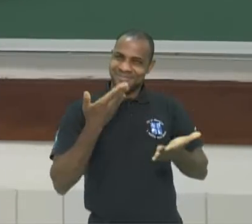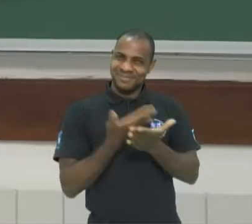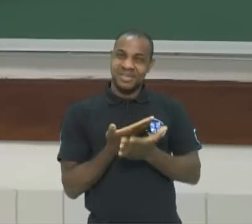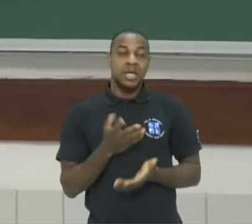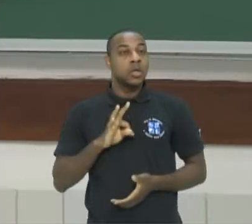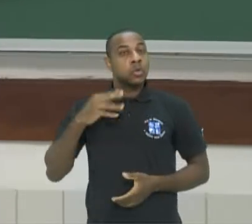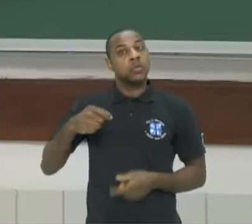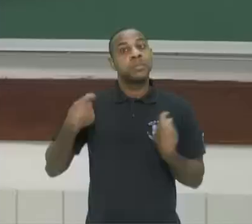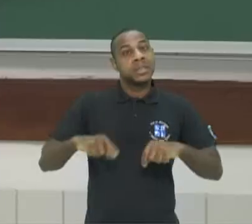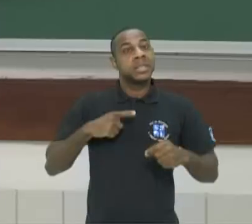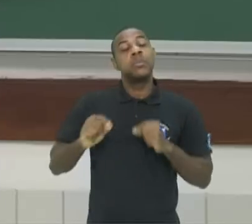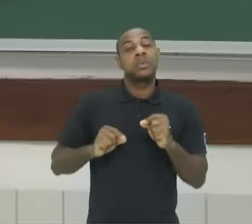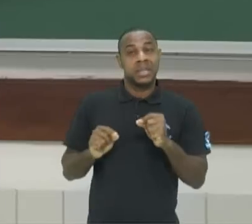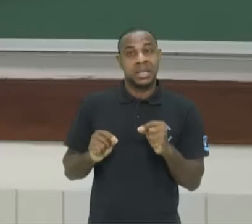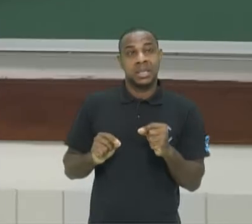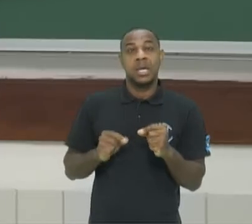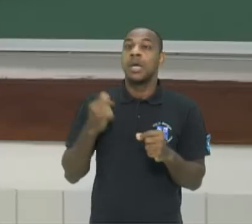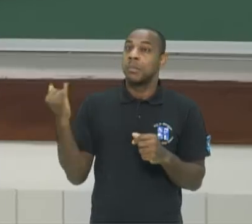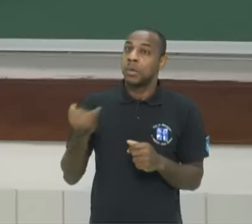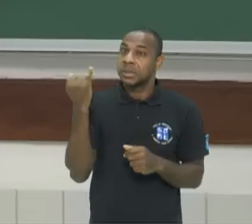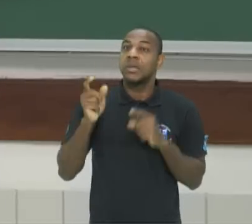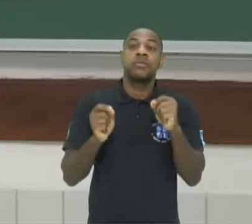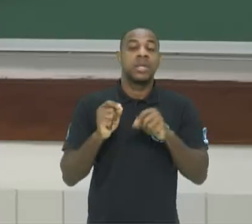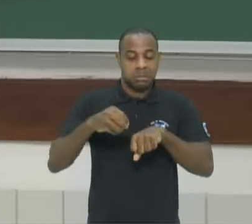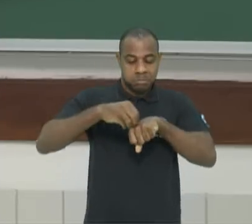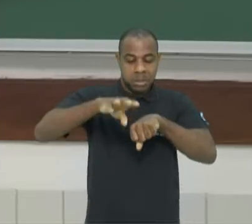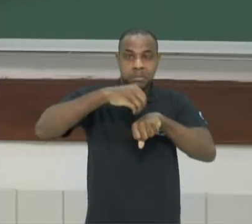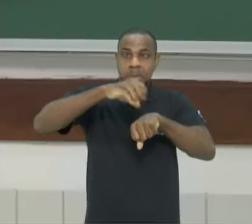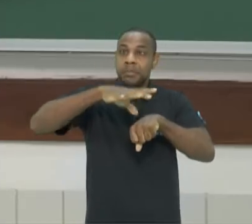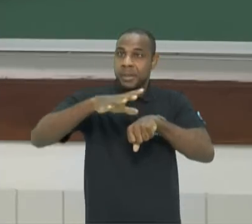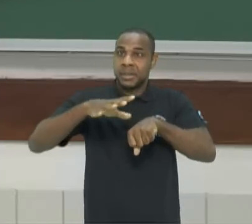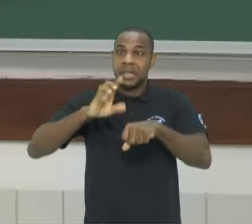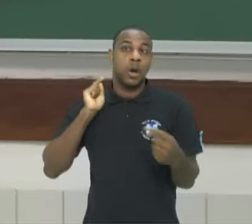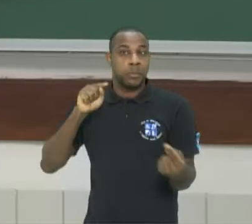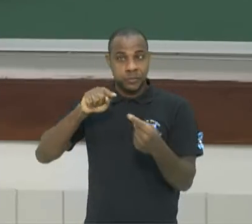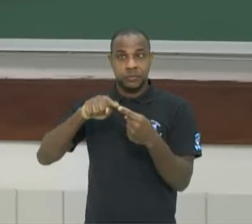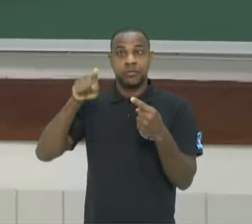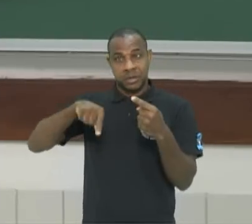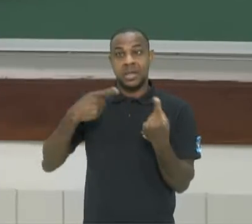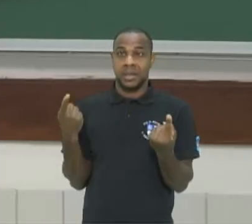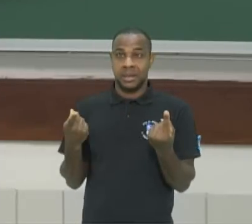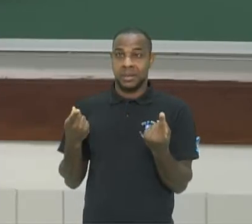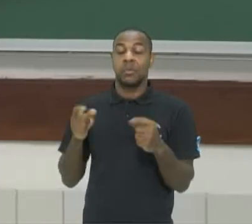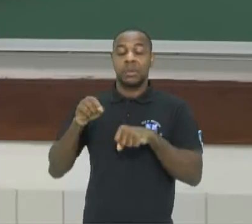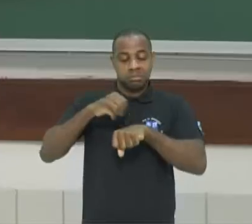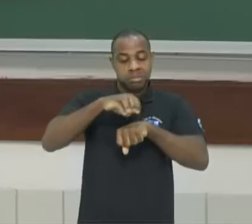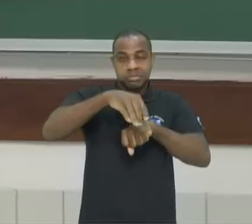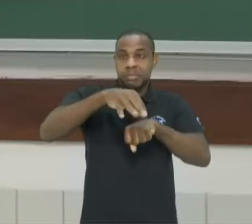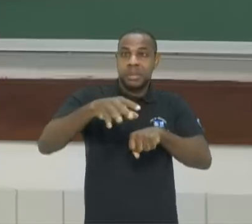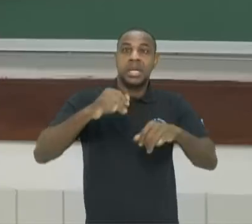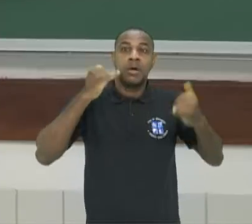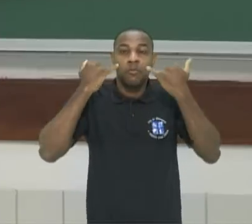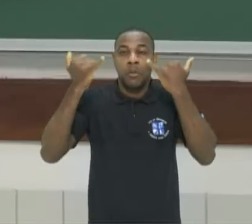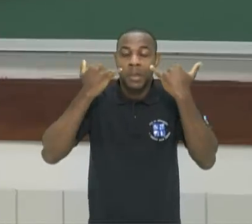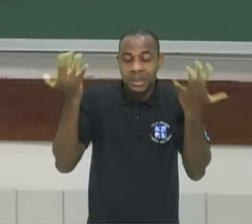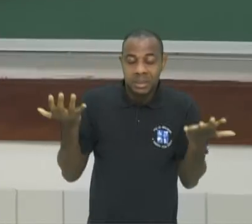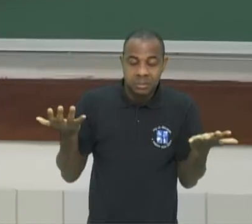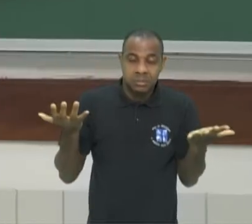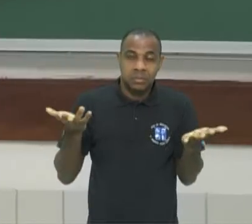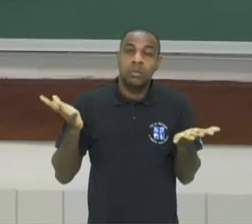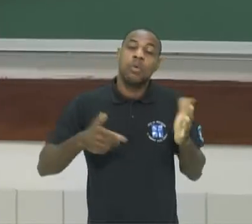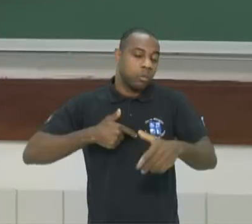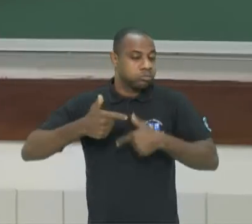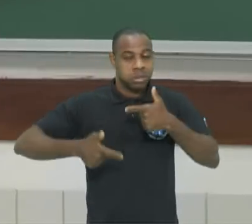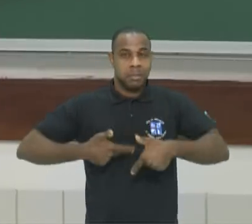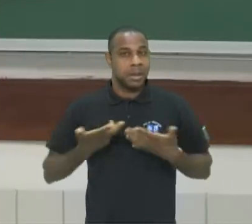todos eles têm um fim, passar informação, não é verdade? E para passar informação, ele precisa fazer o quê? Qual é o papel?